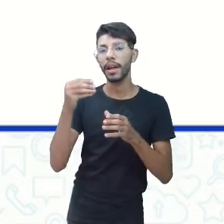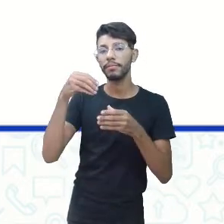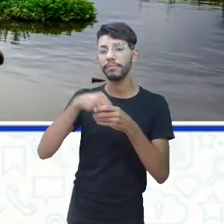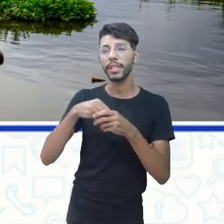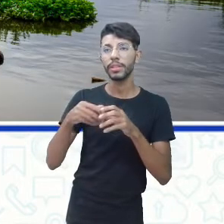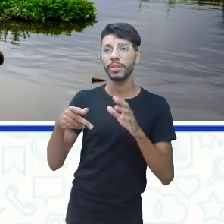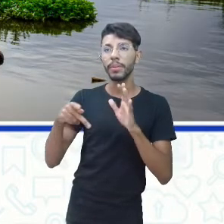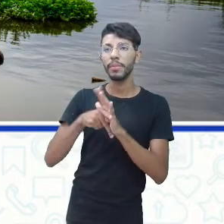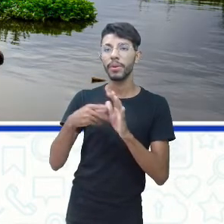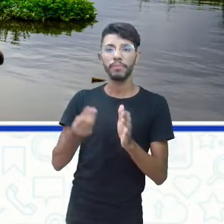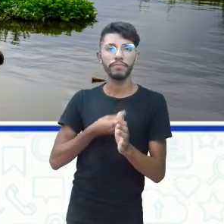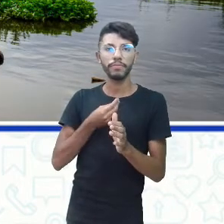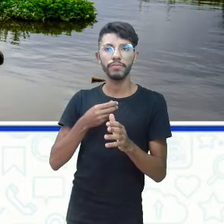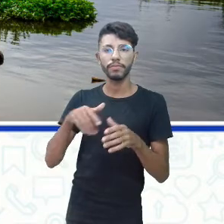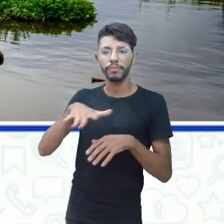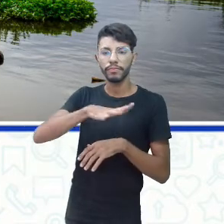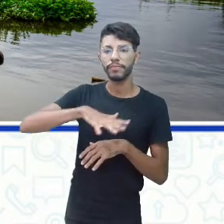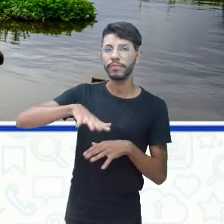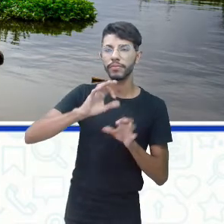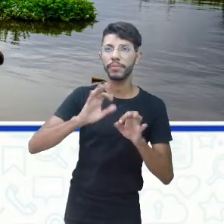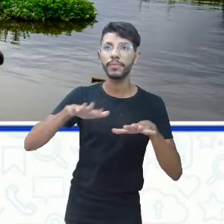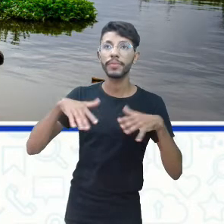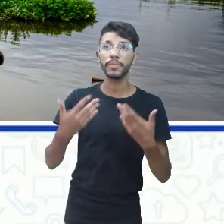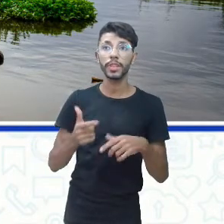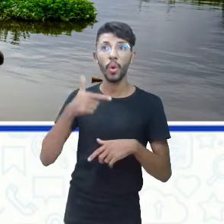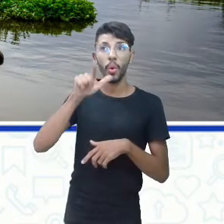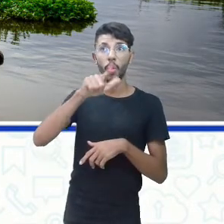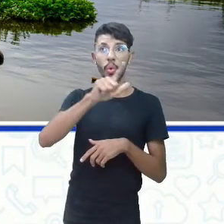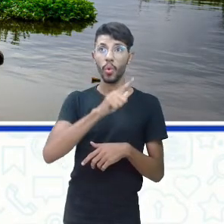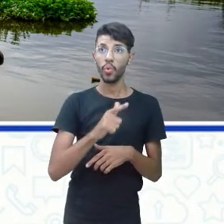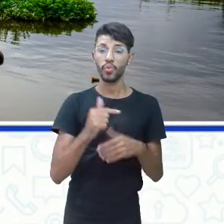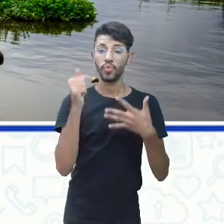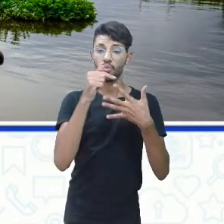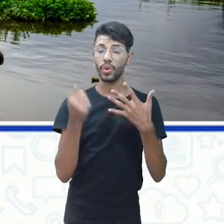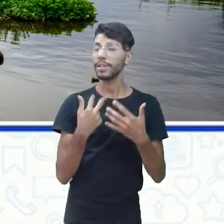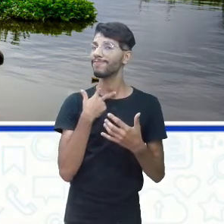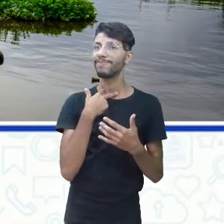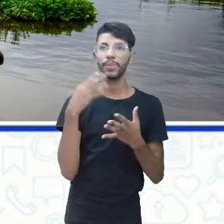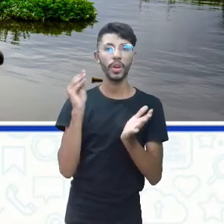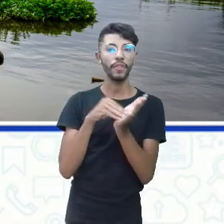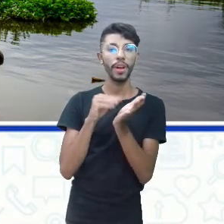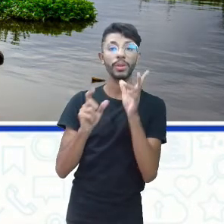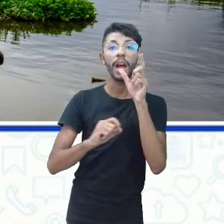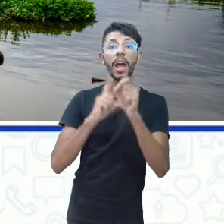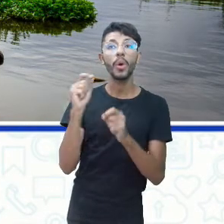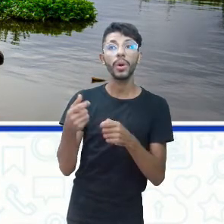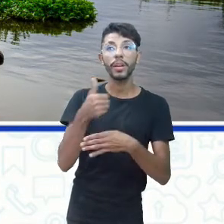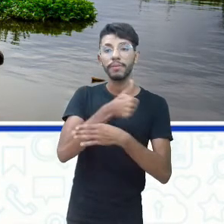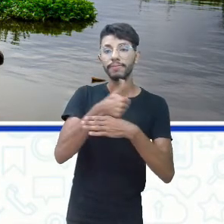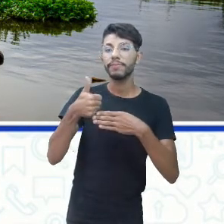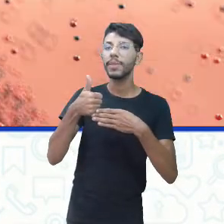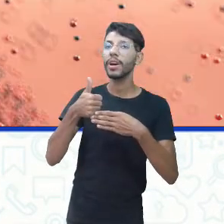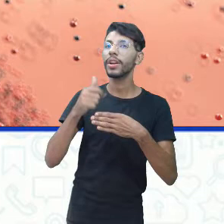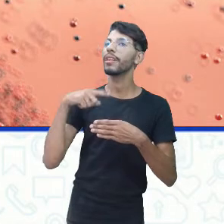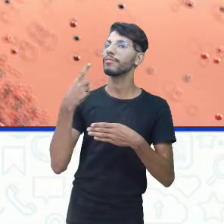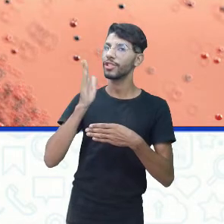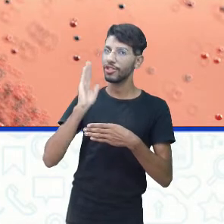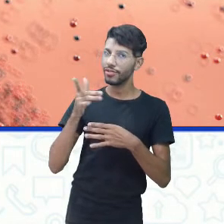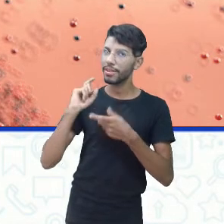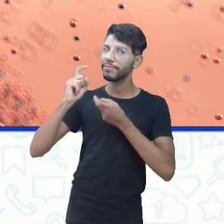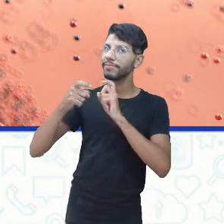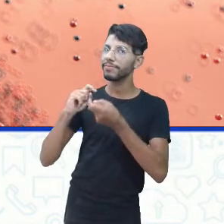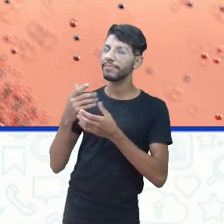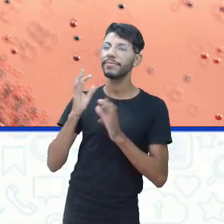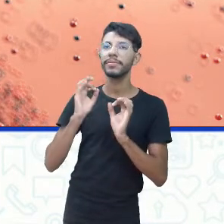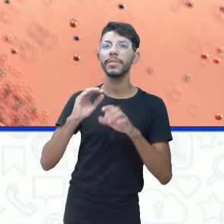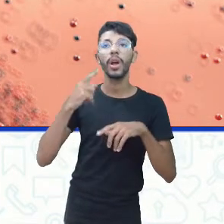realidade. Outro elemento que não pode faltar na fábula é a moral, não é? Como temos falado.